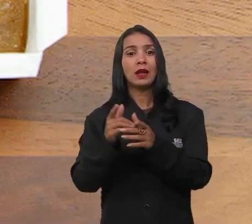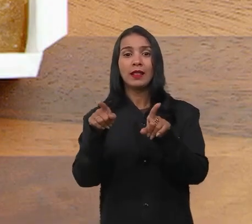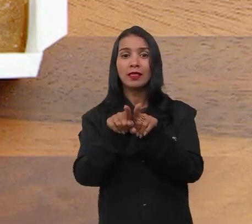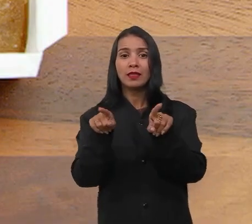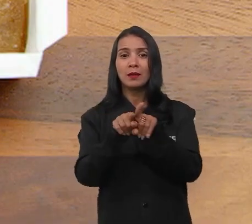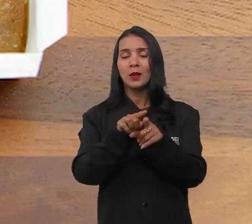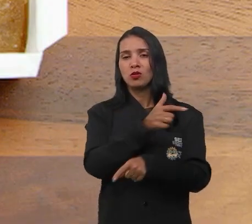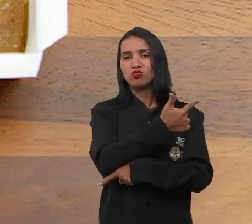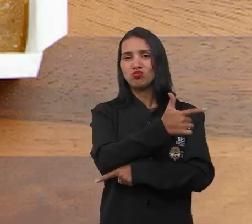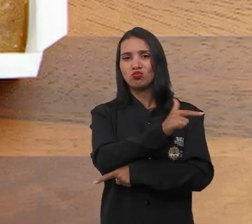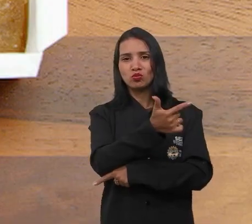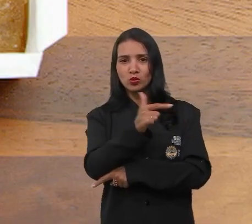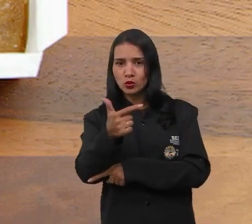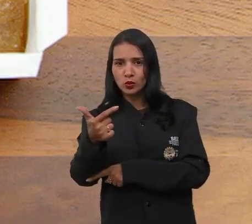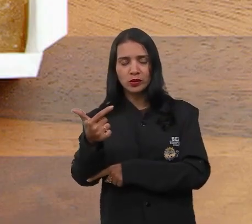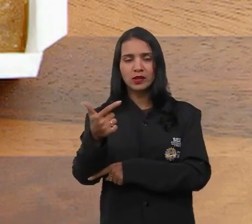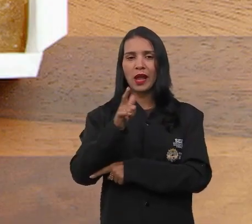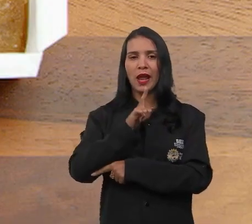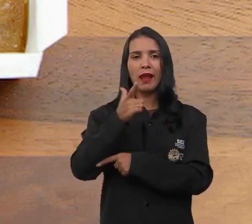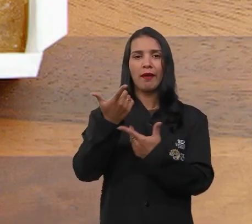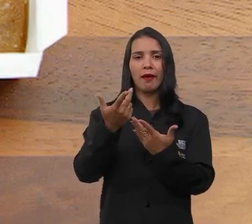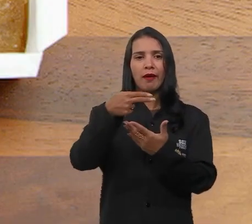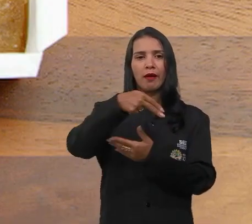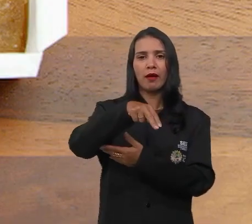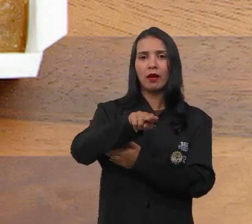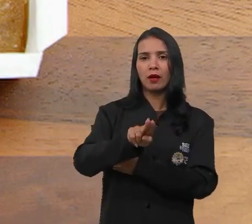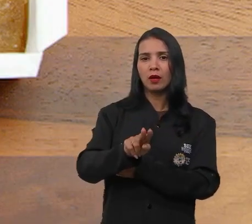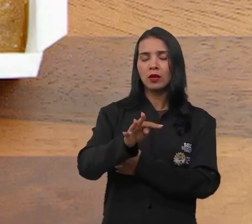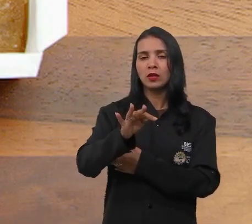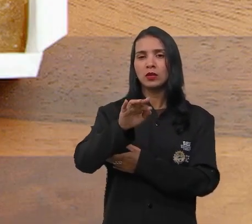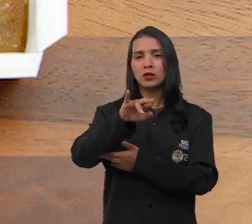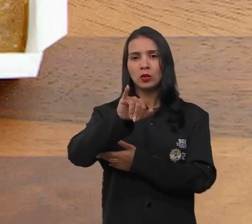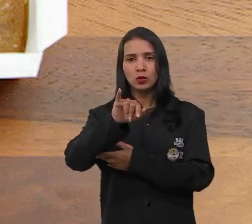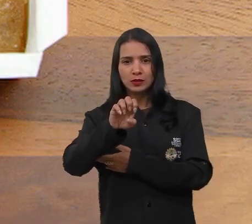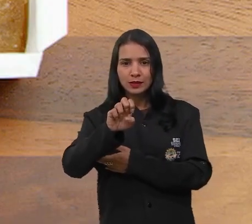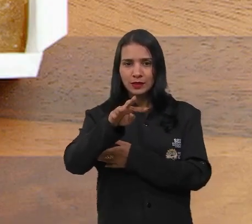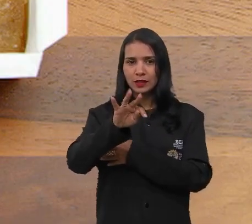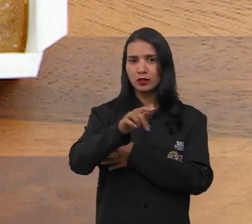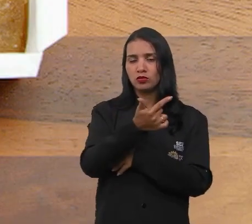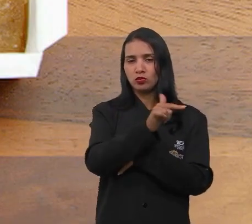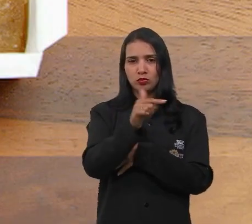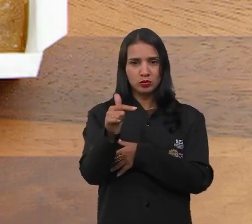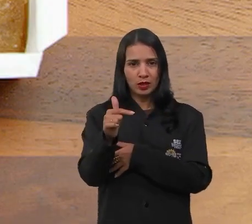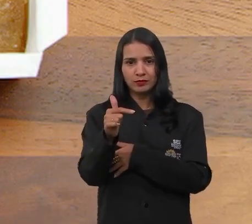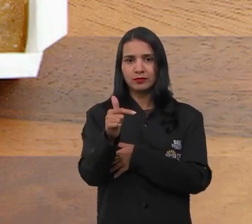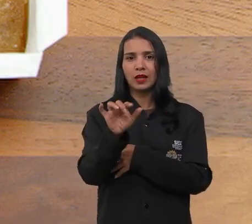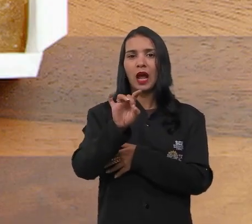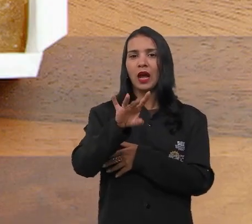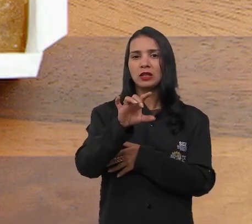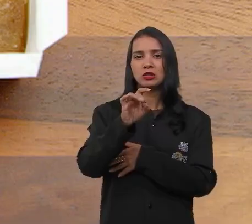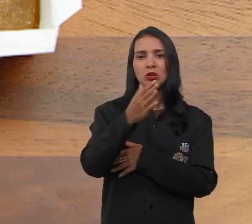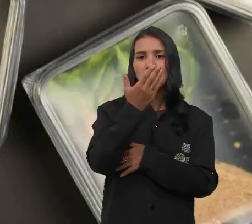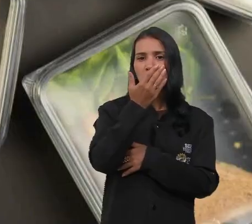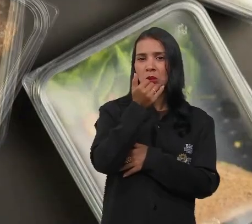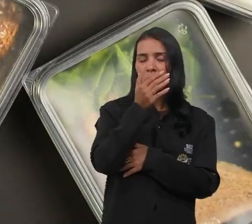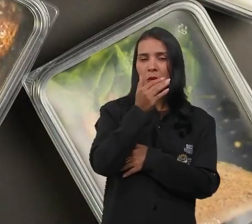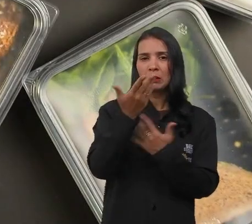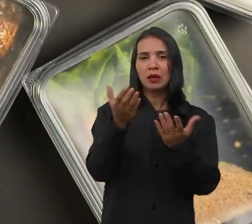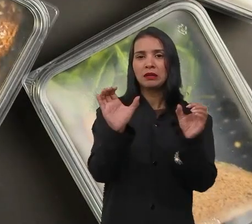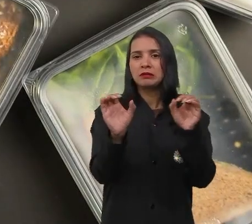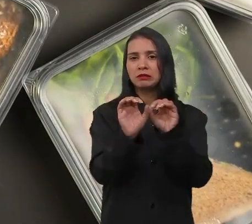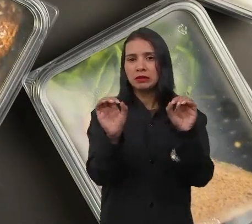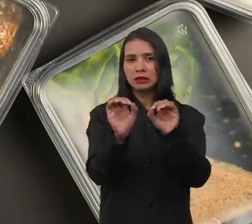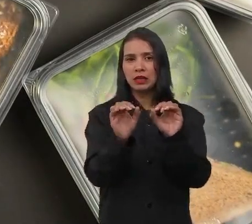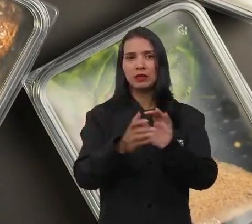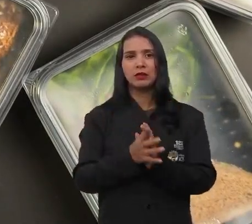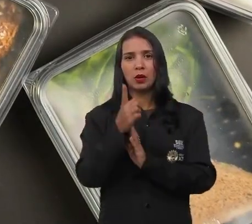Então, vai ter pouca fibra, pouca vitamina e poucos antioxidantes. E aqui, ó, em contrabalanço, ó, que